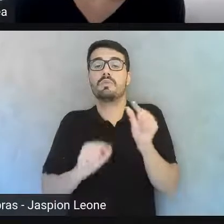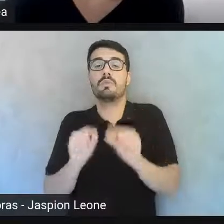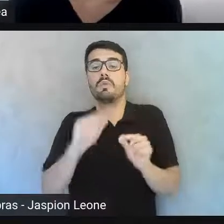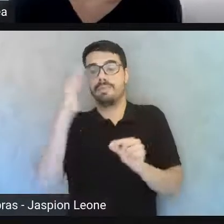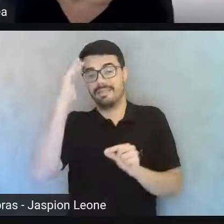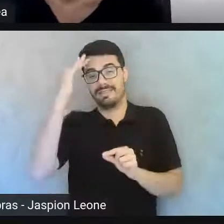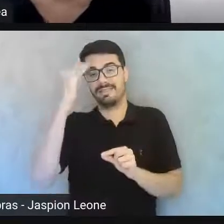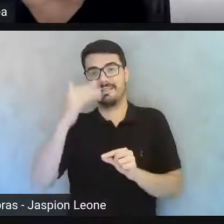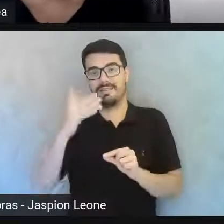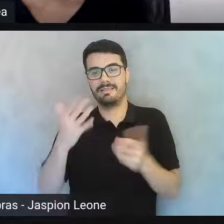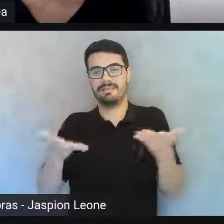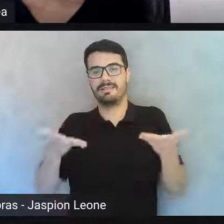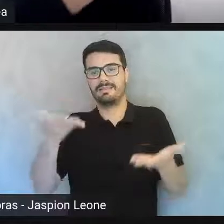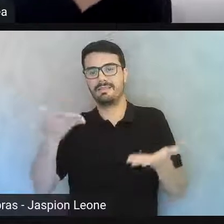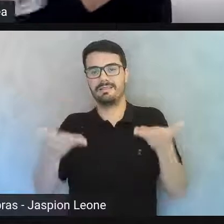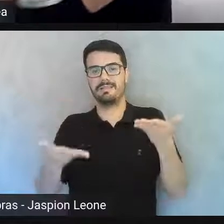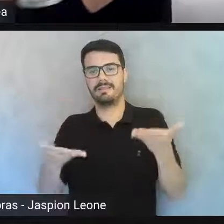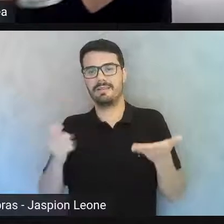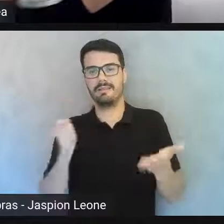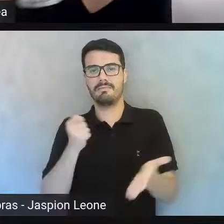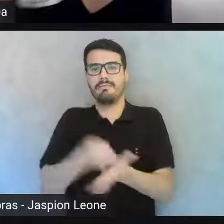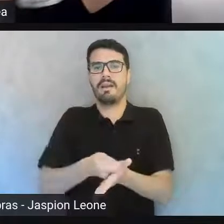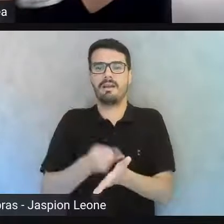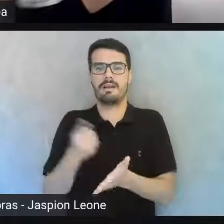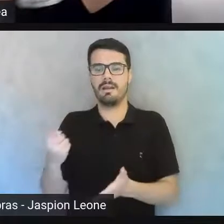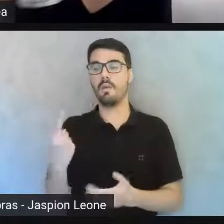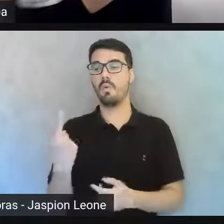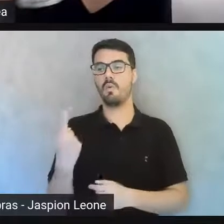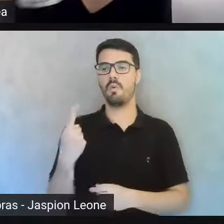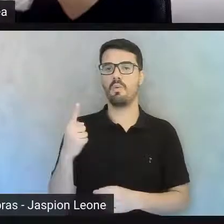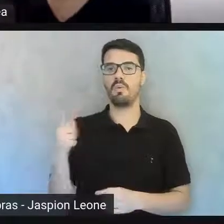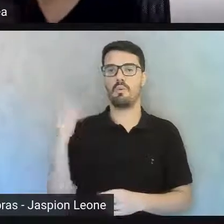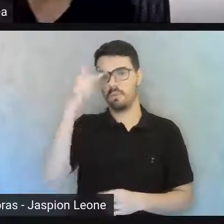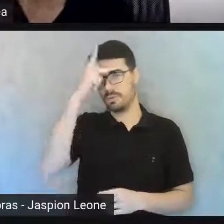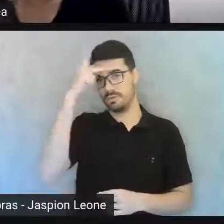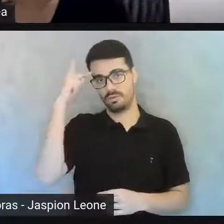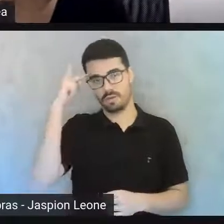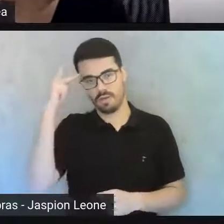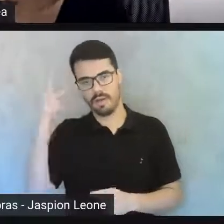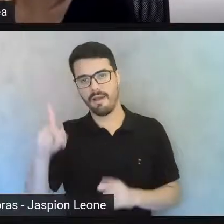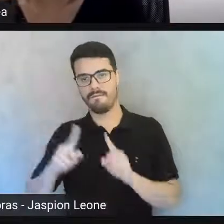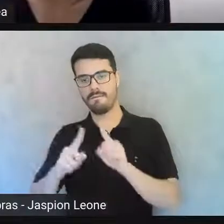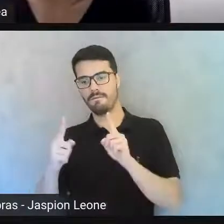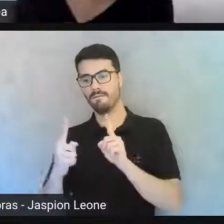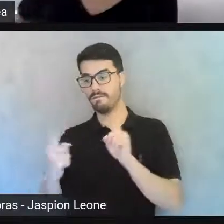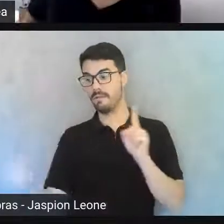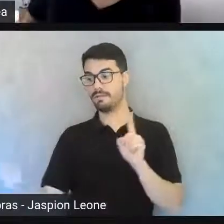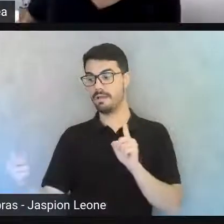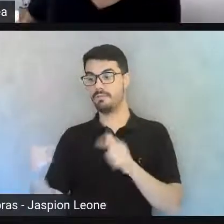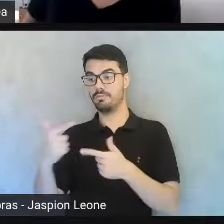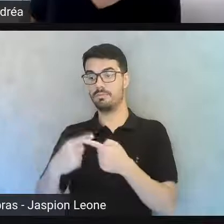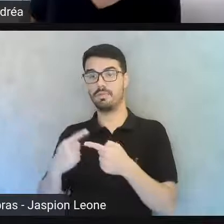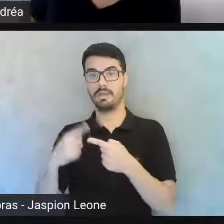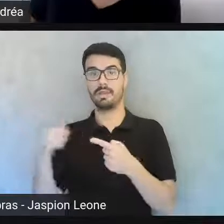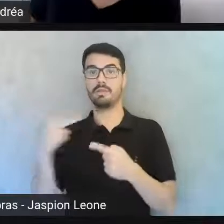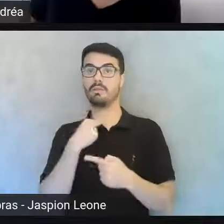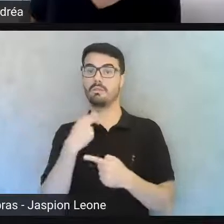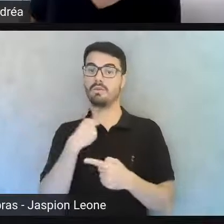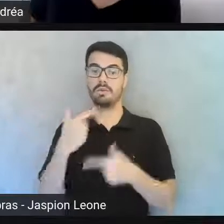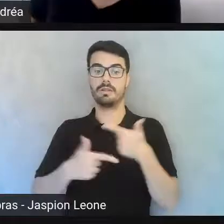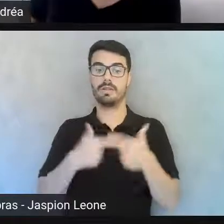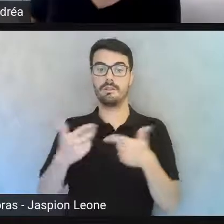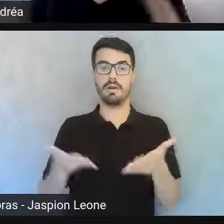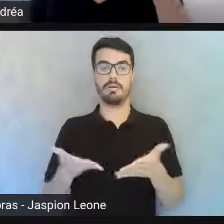a esse reequilíbrio, e quem vai pagar o funcionário que está afastado e o funcionário que vai prestar o serviço em